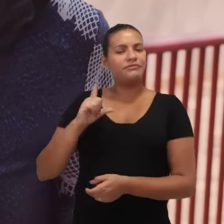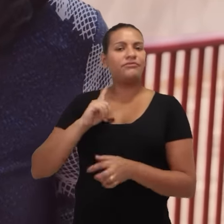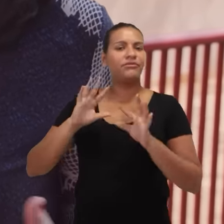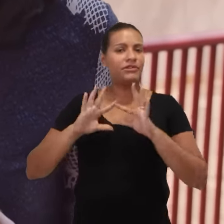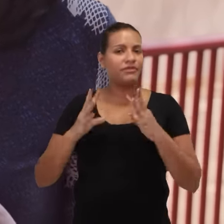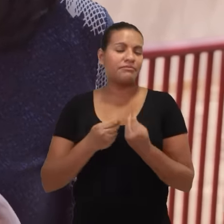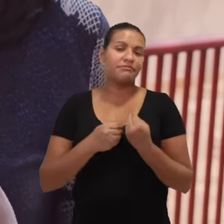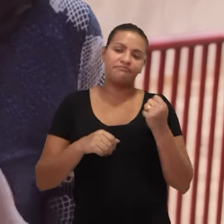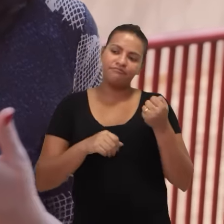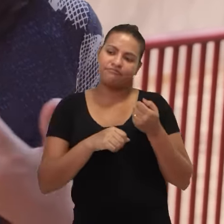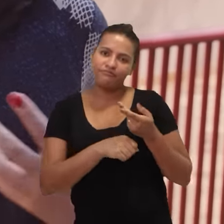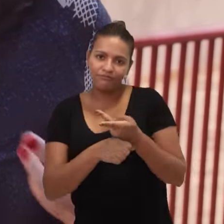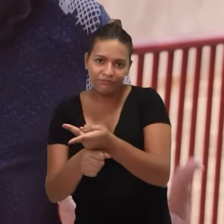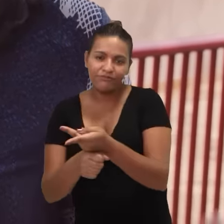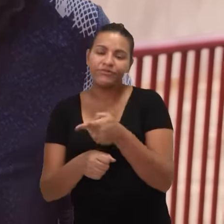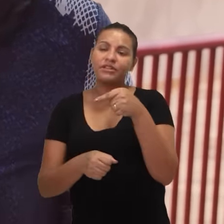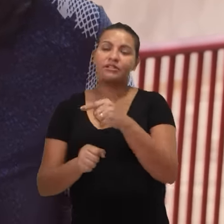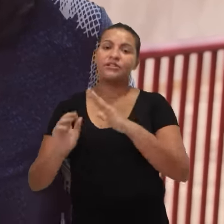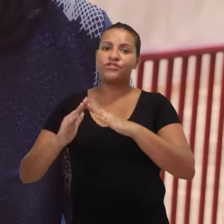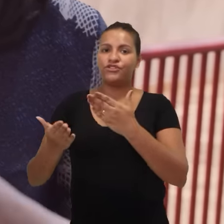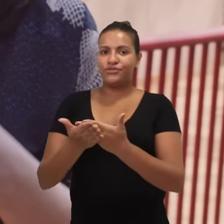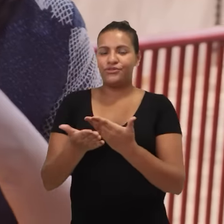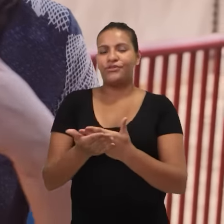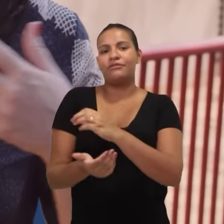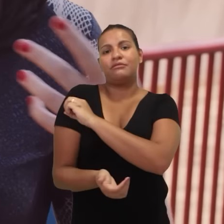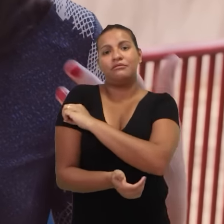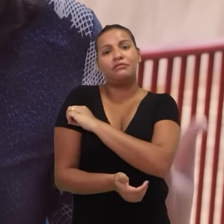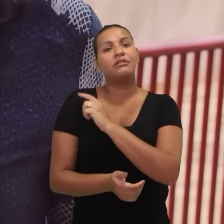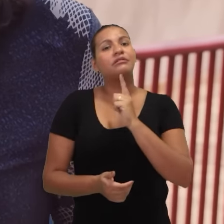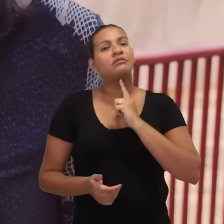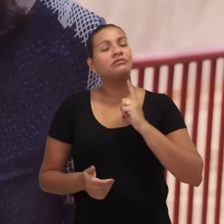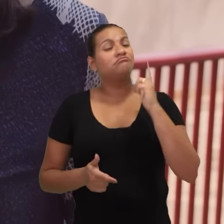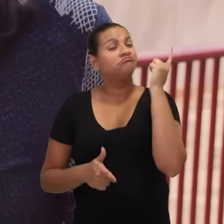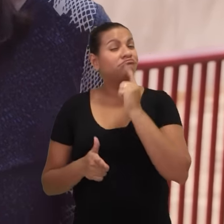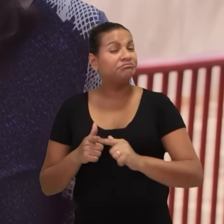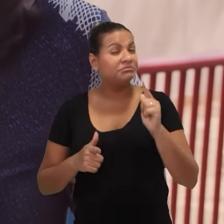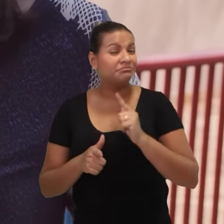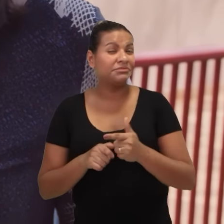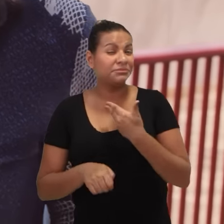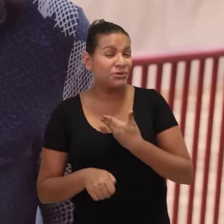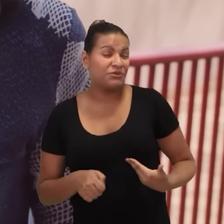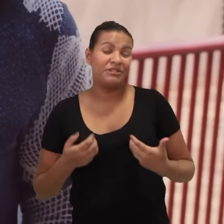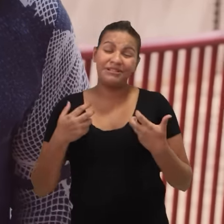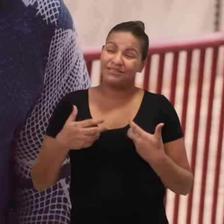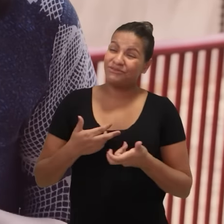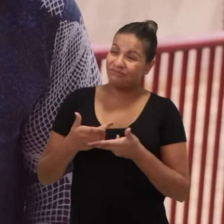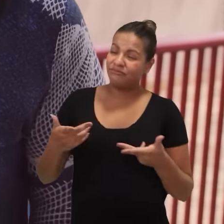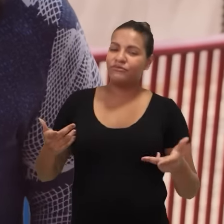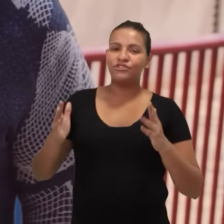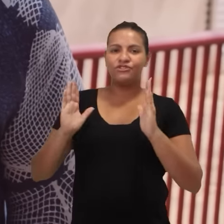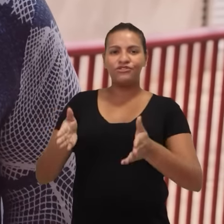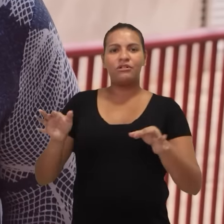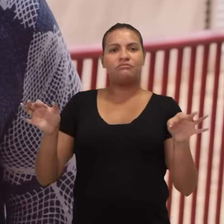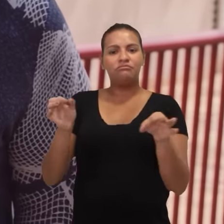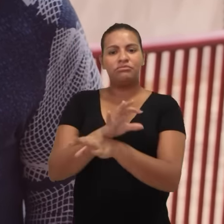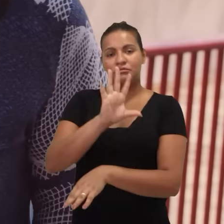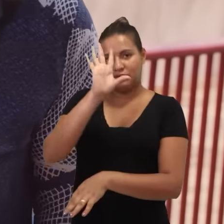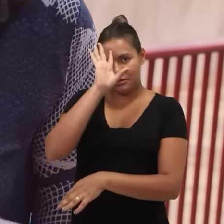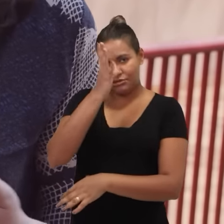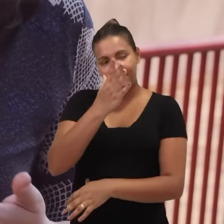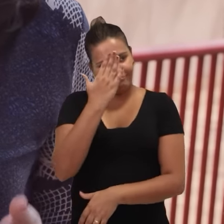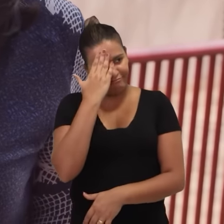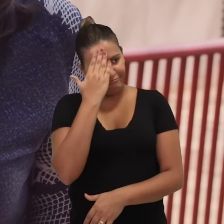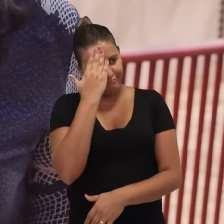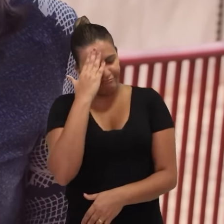muito grande, tinha um desgaste com a prefeitura, tinha um desgaste com o governo, era muito difícil. E isso foi resolvido, porque